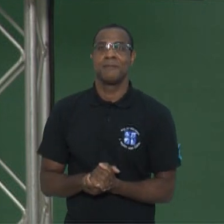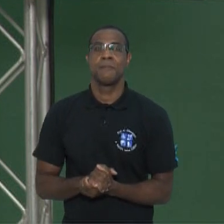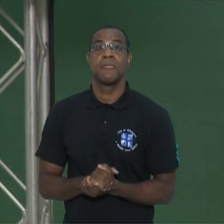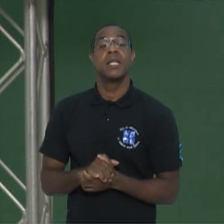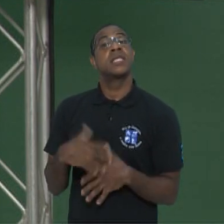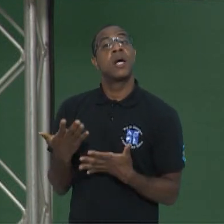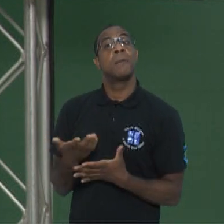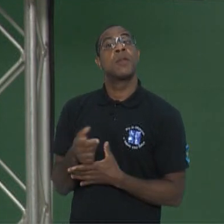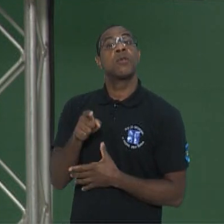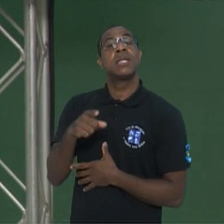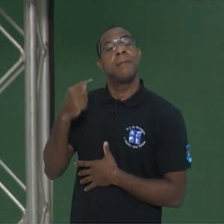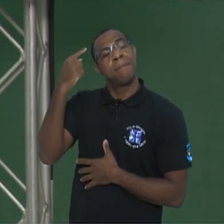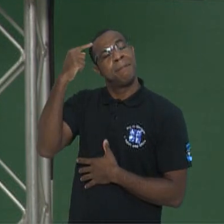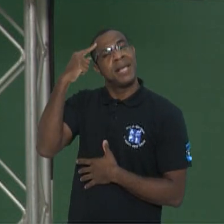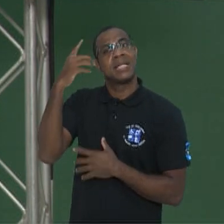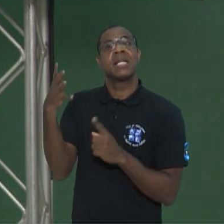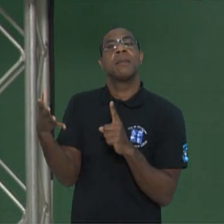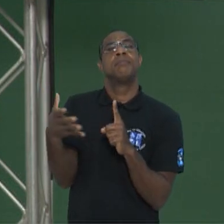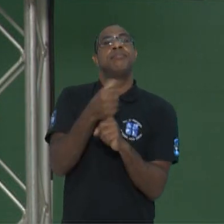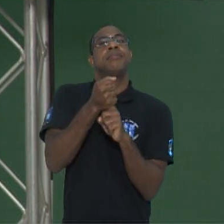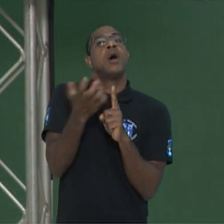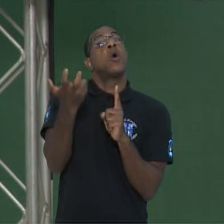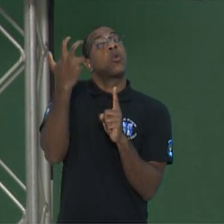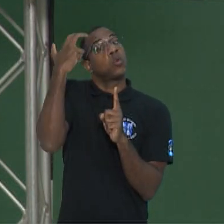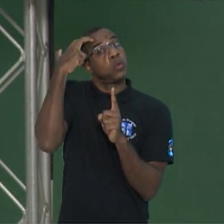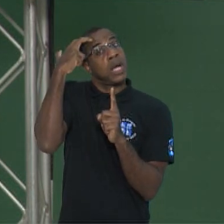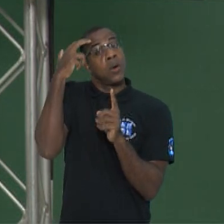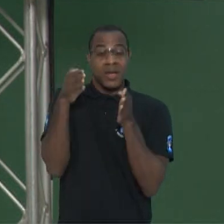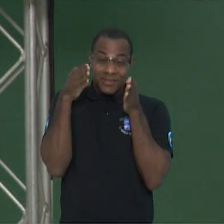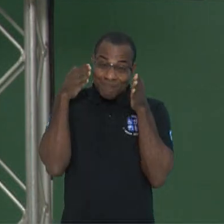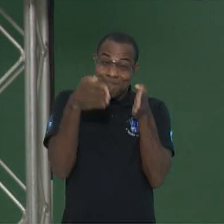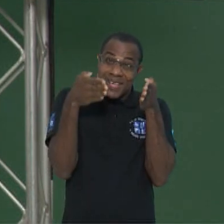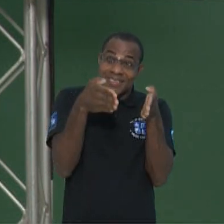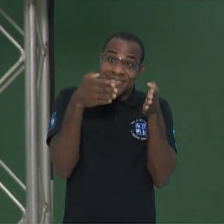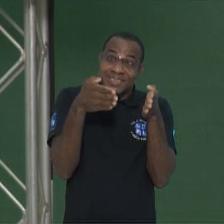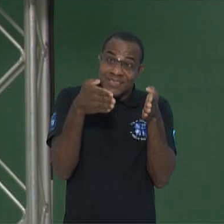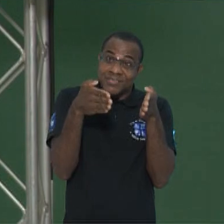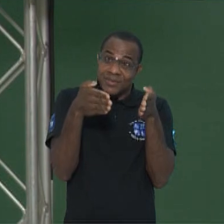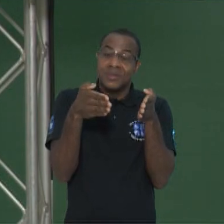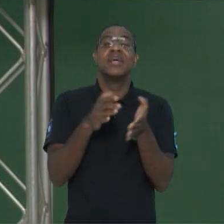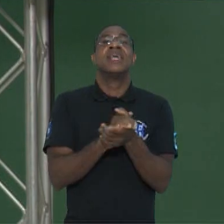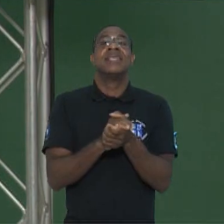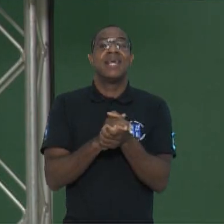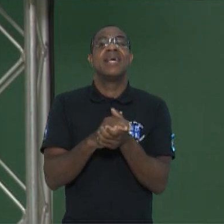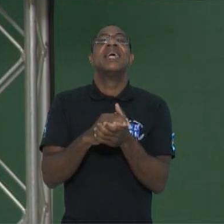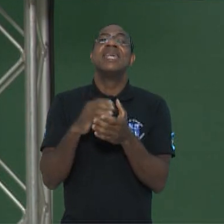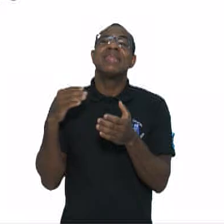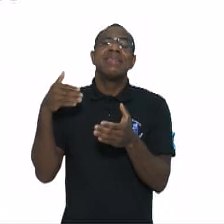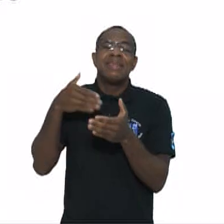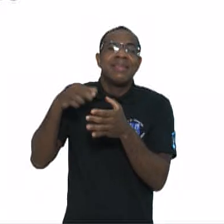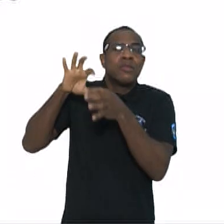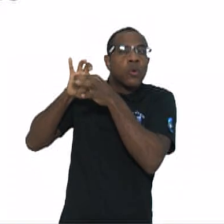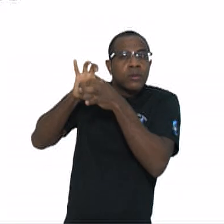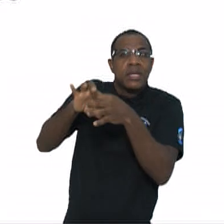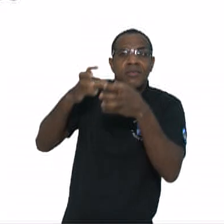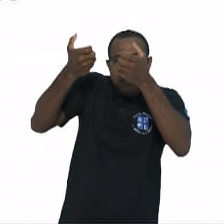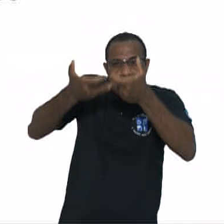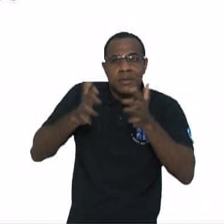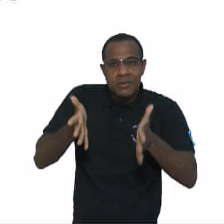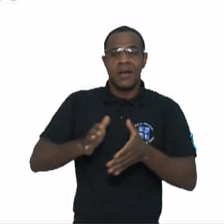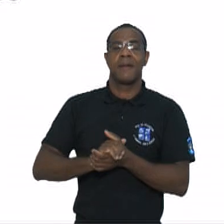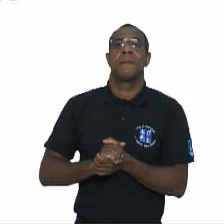na questão da dominação cultural, especificamente dentro de todo aquele contexto ali que a gente trabalhou, é uma